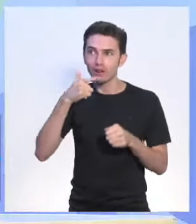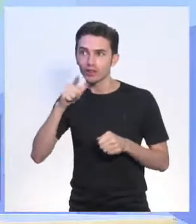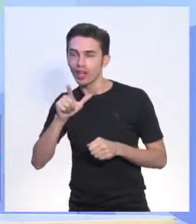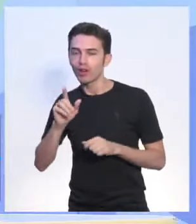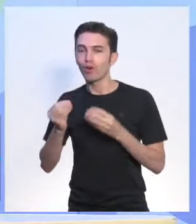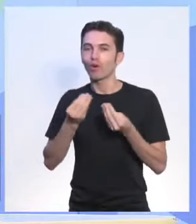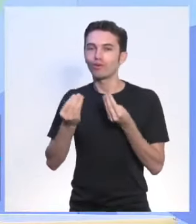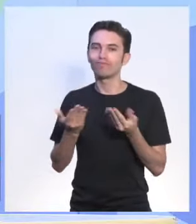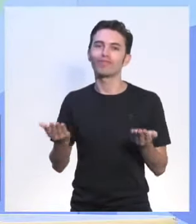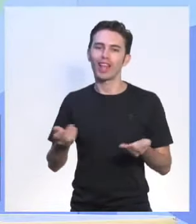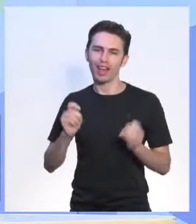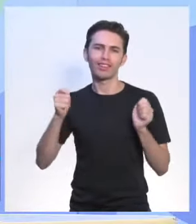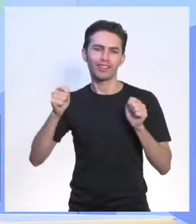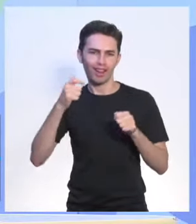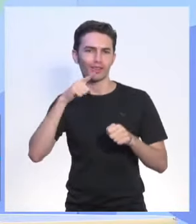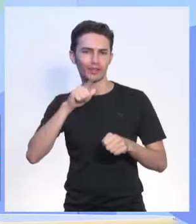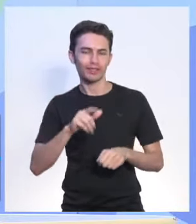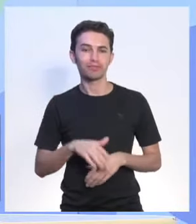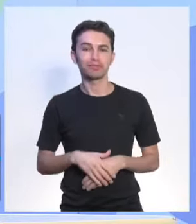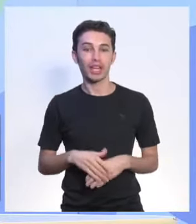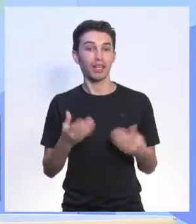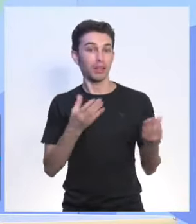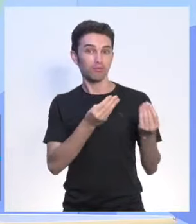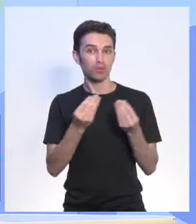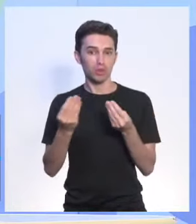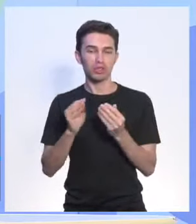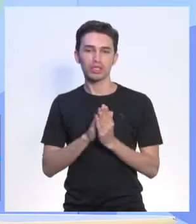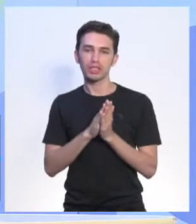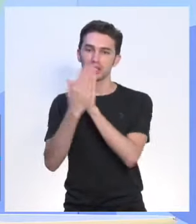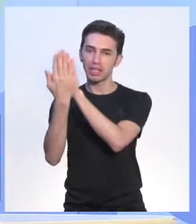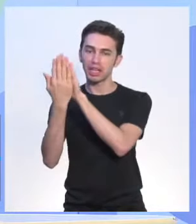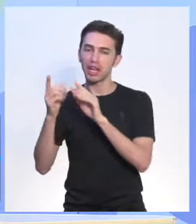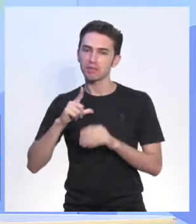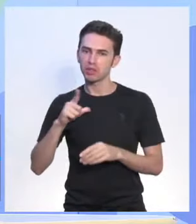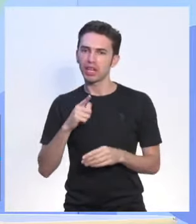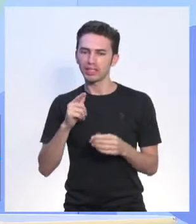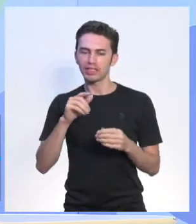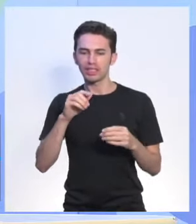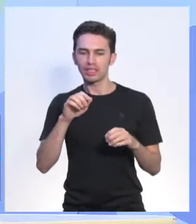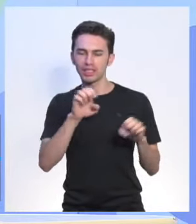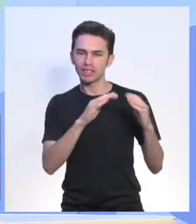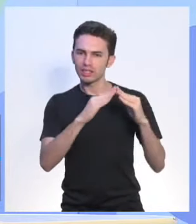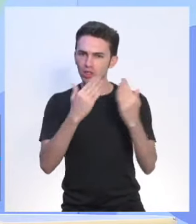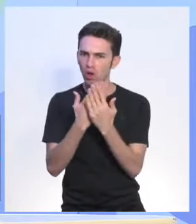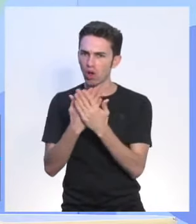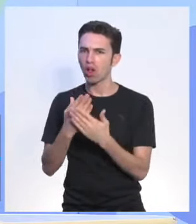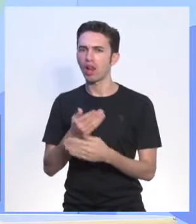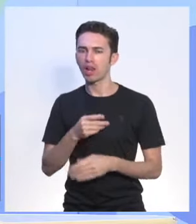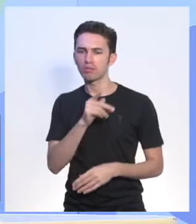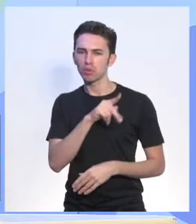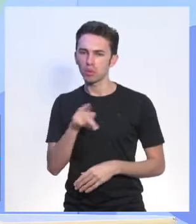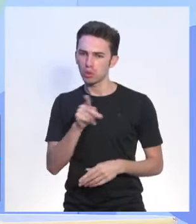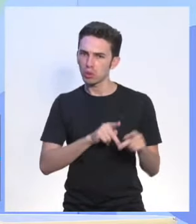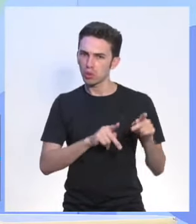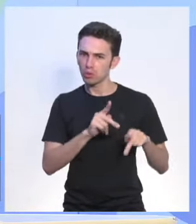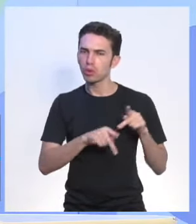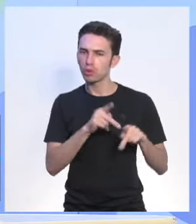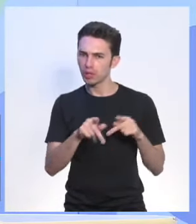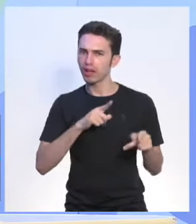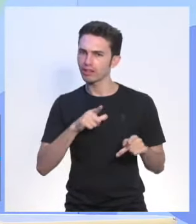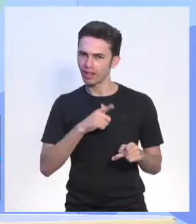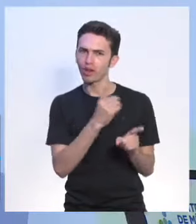A gente consegue se comunicar. Sim, e tem bastante intercâmbio para alunos de escola pública também, João. É só pesquisar e vocês conseguem achar bastante coisa que vocês conseguem,